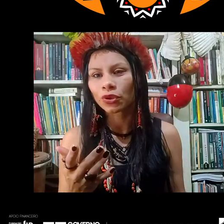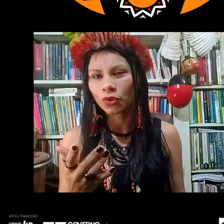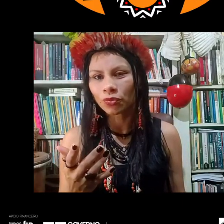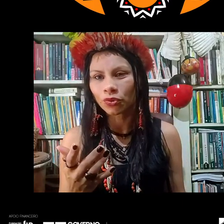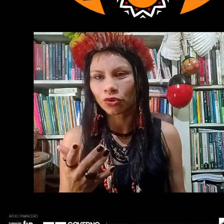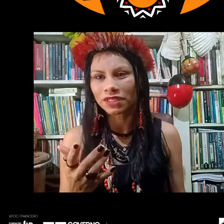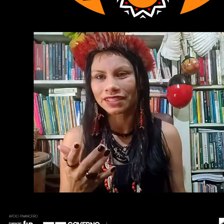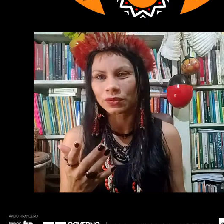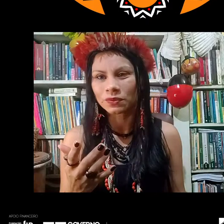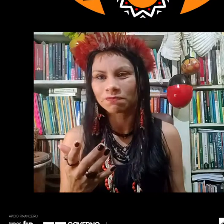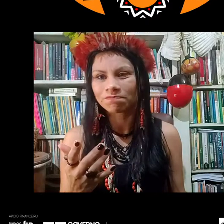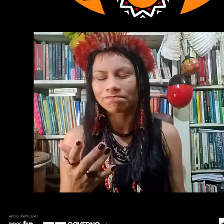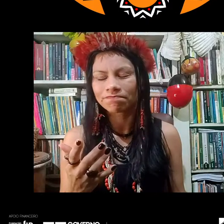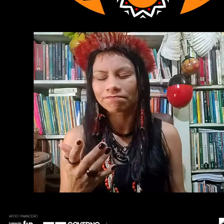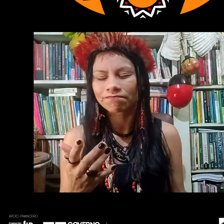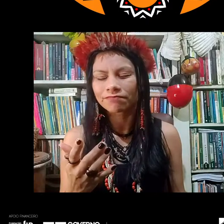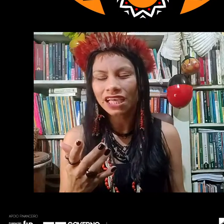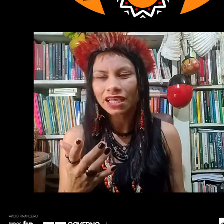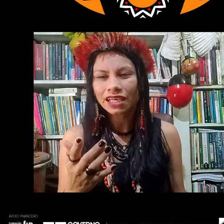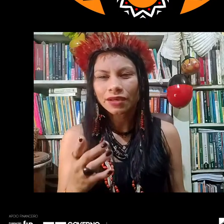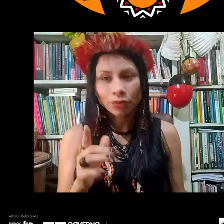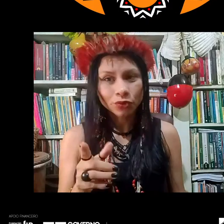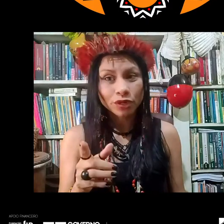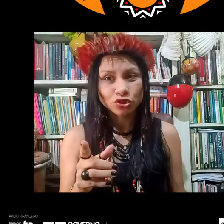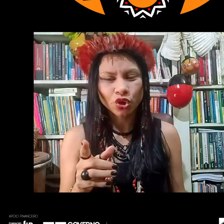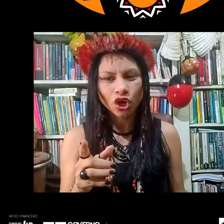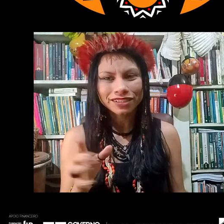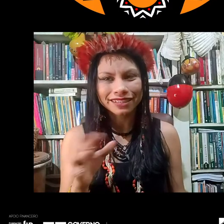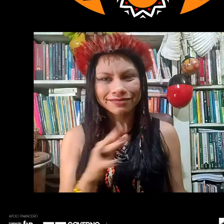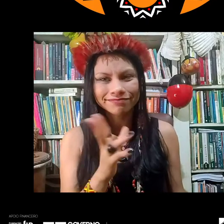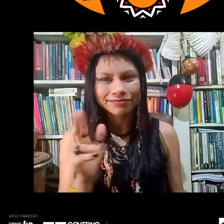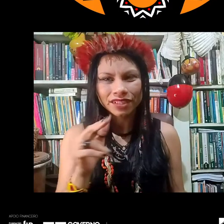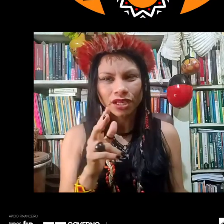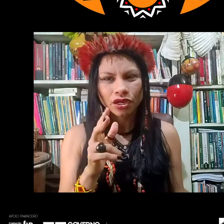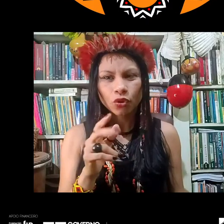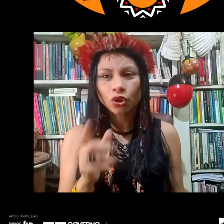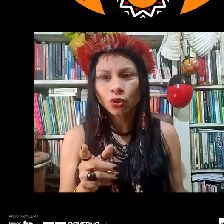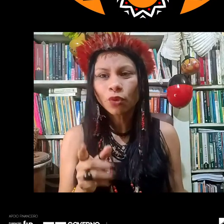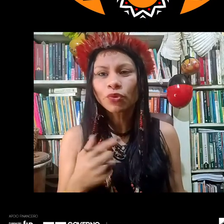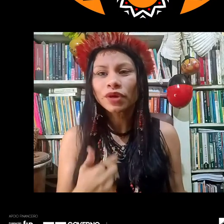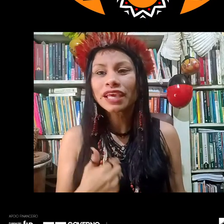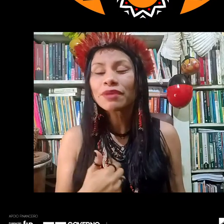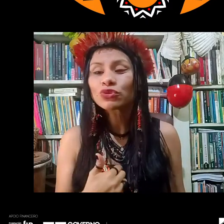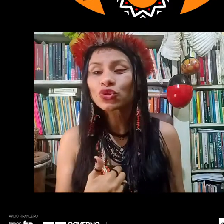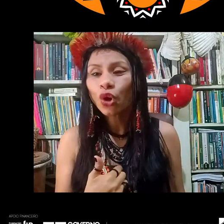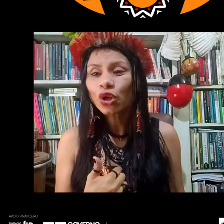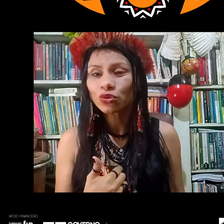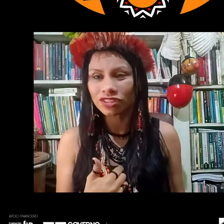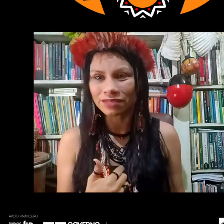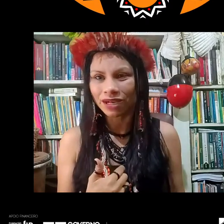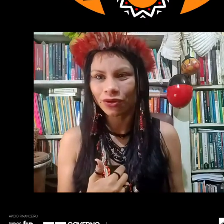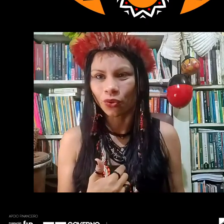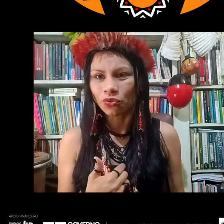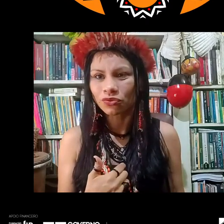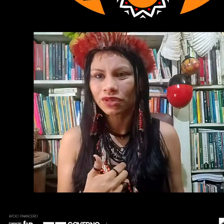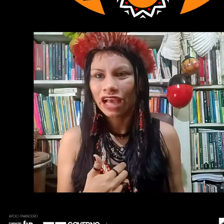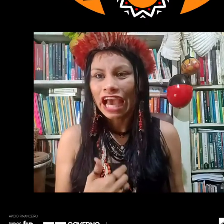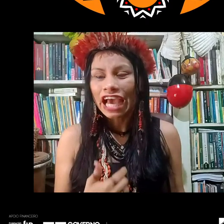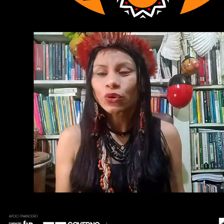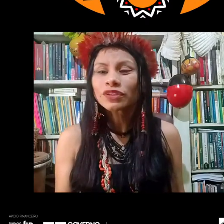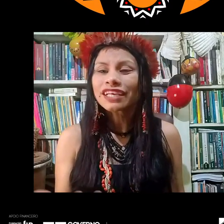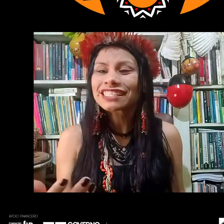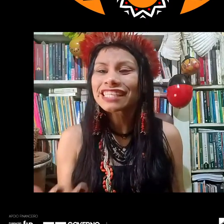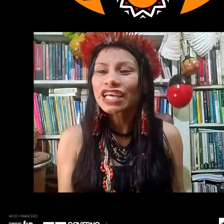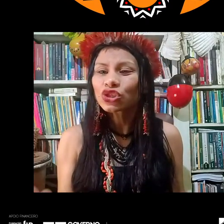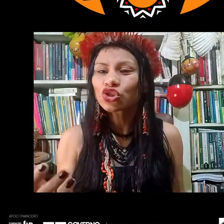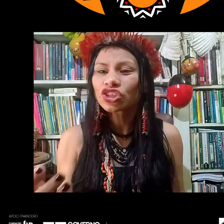erro que Colombo cometeu. Por um erro de rota, Colombo em meu solo desembarcou.